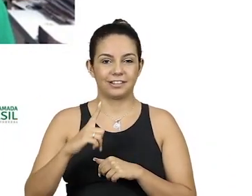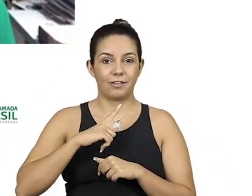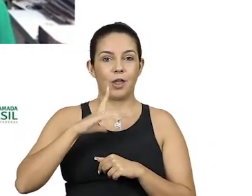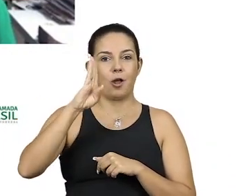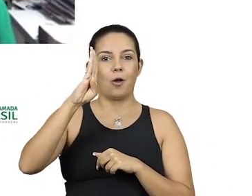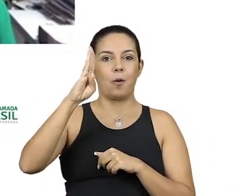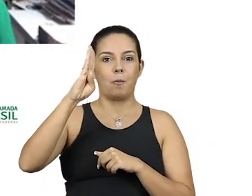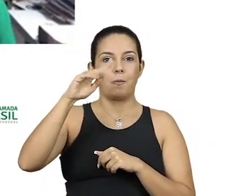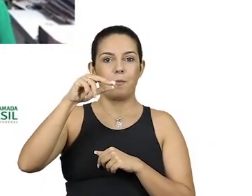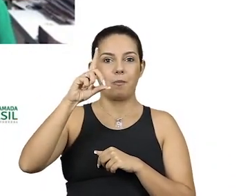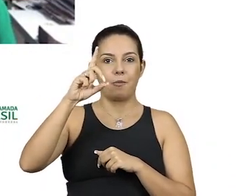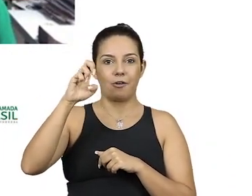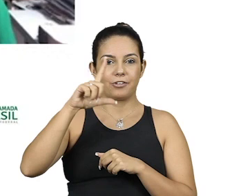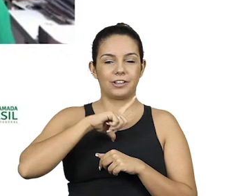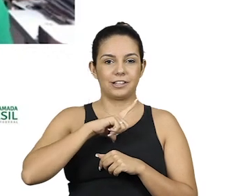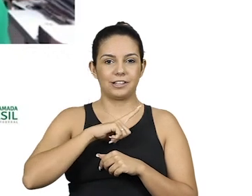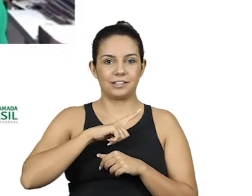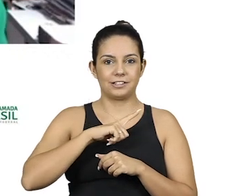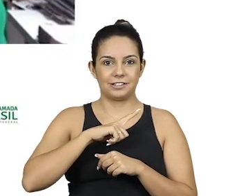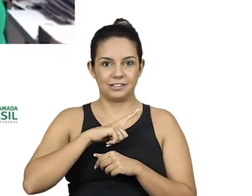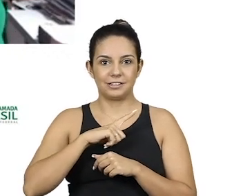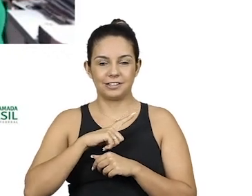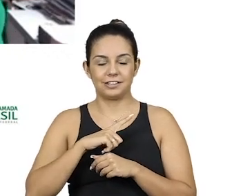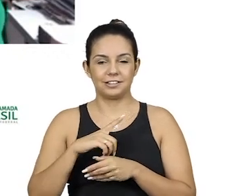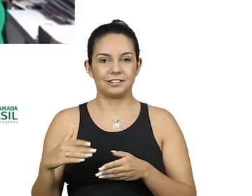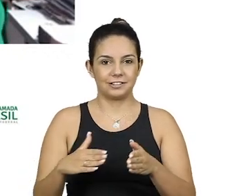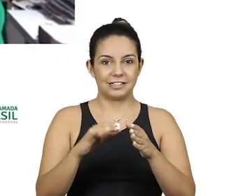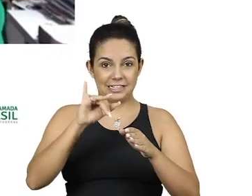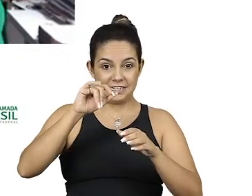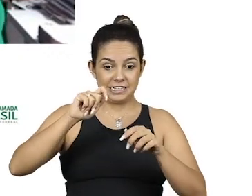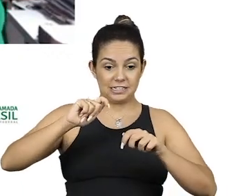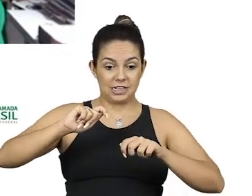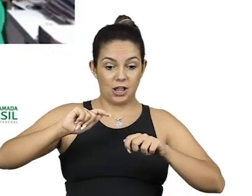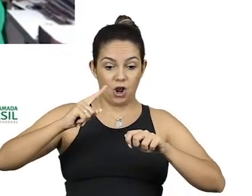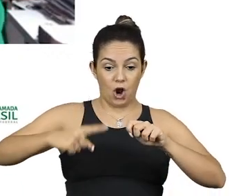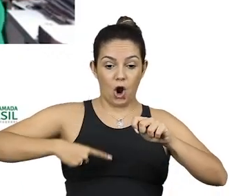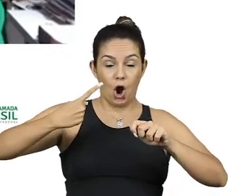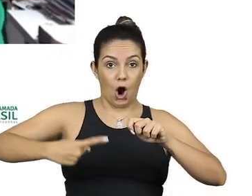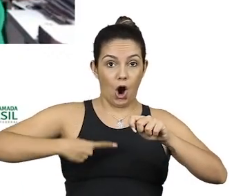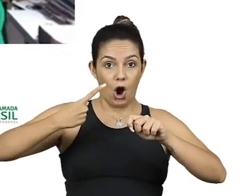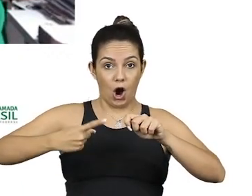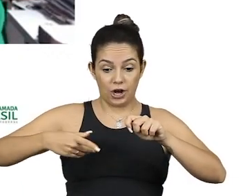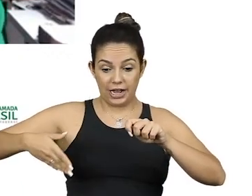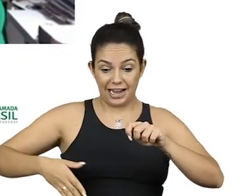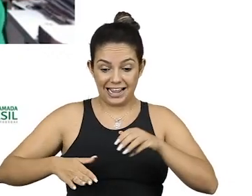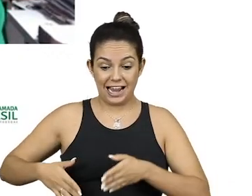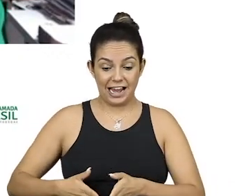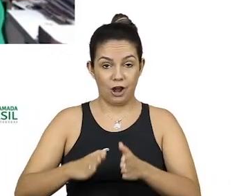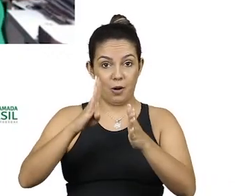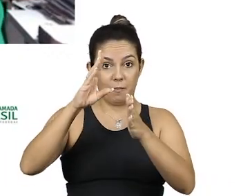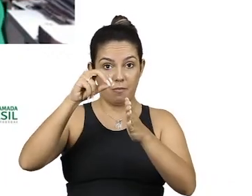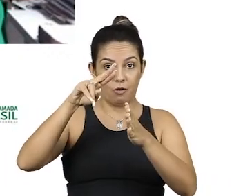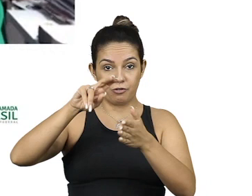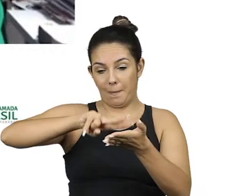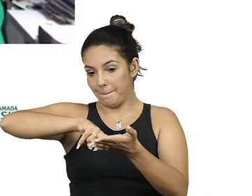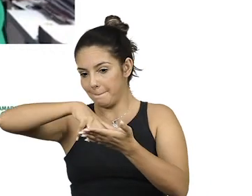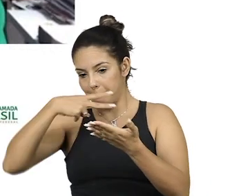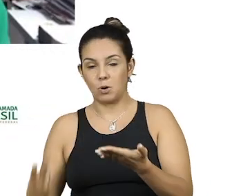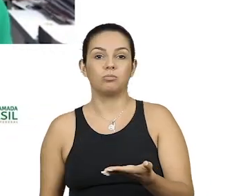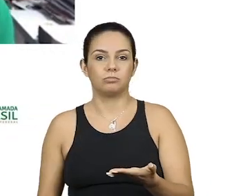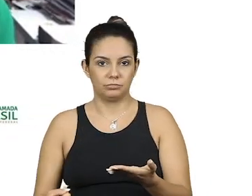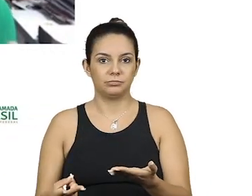bonde, então havia trilhos de bonde. Se a roda entrasse no trilho do bonde, era tombo na